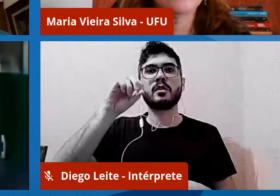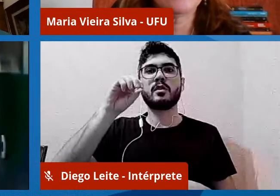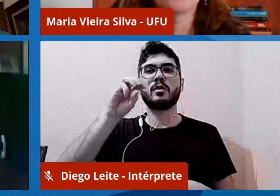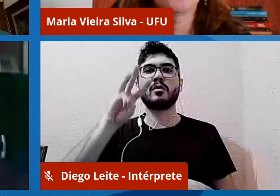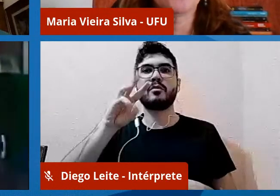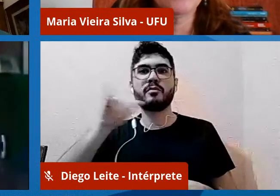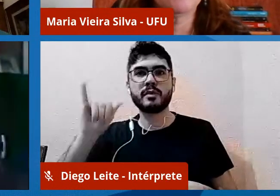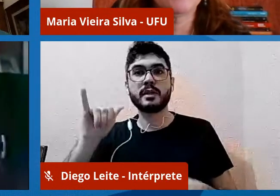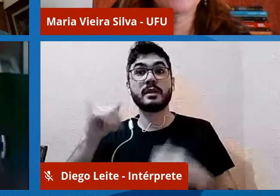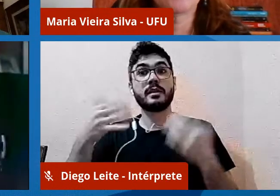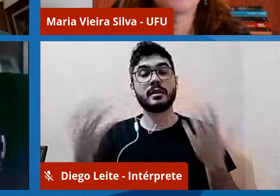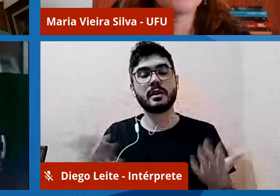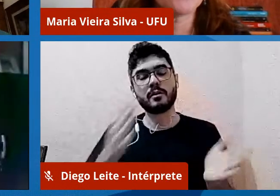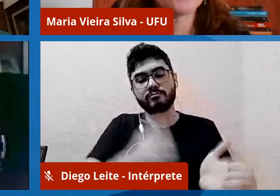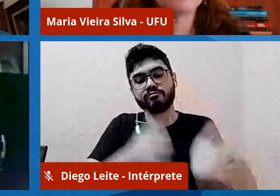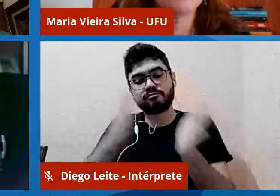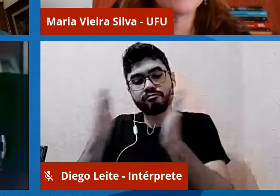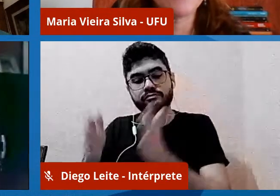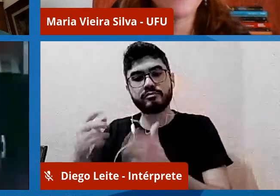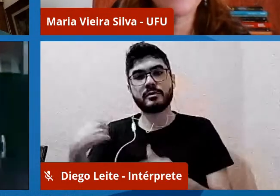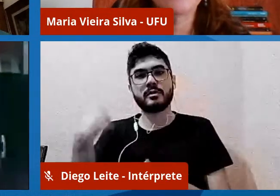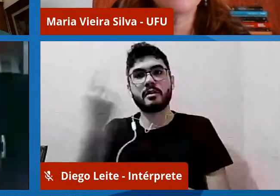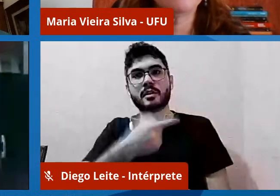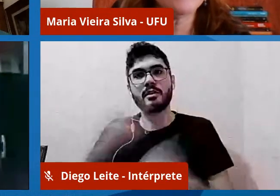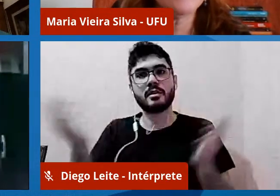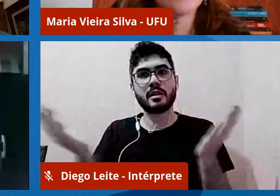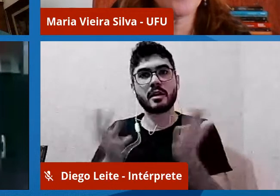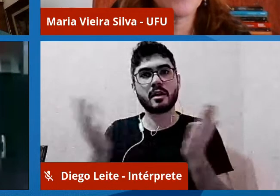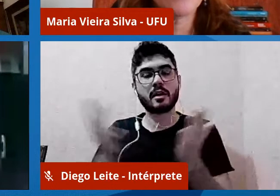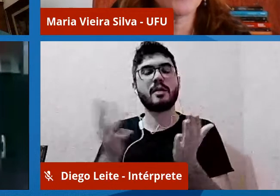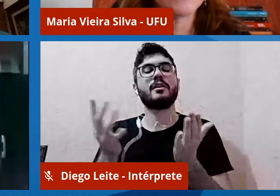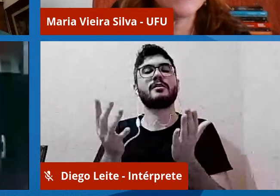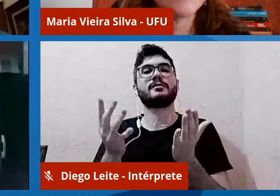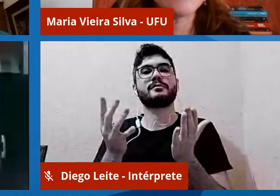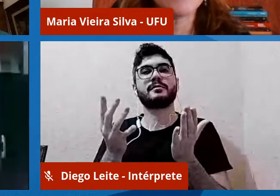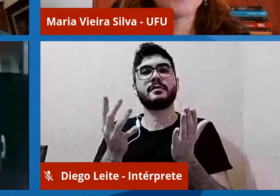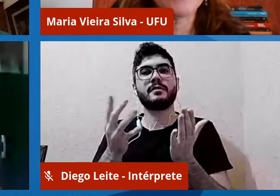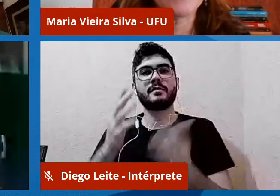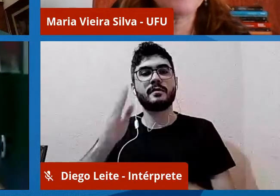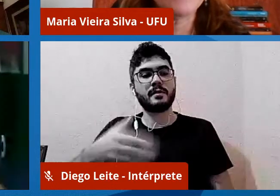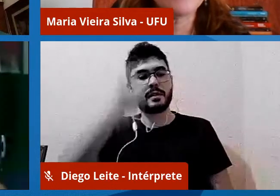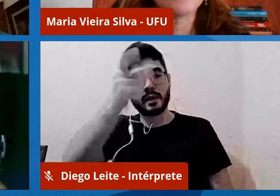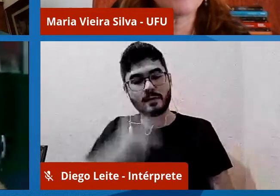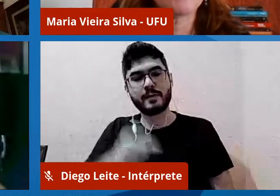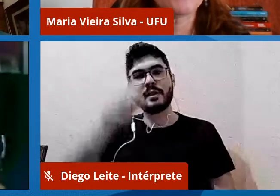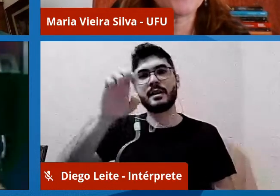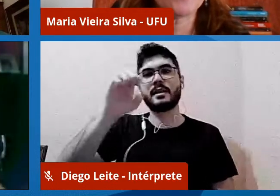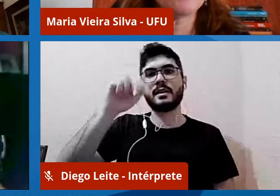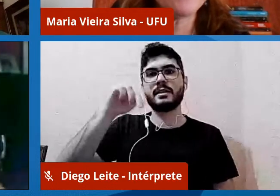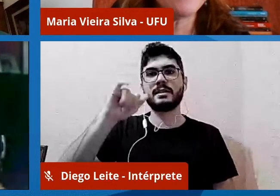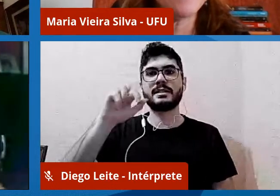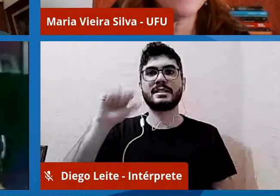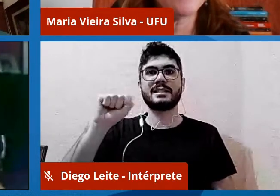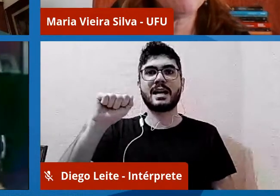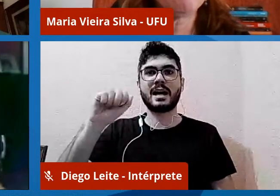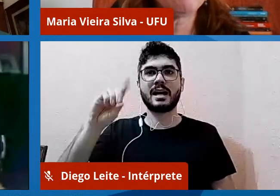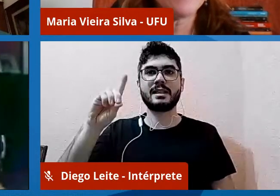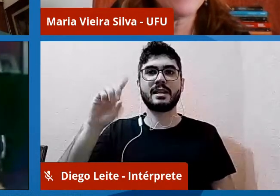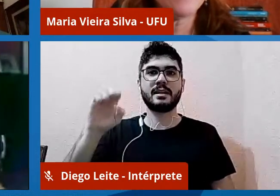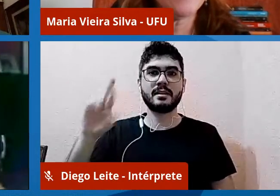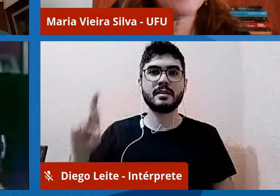vai ouvir o professor Emir Sade com a coordenação aí da mesa da professora